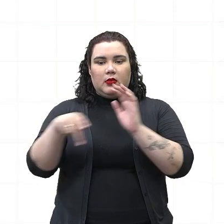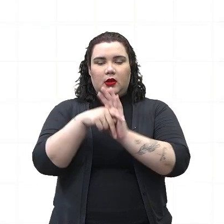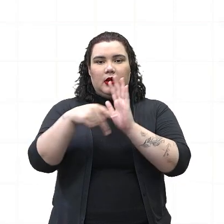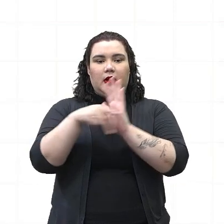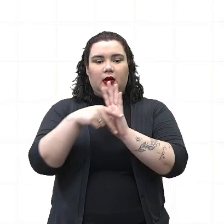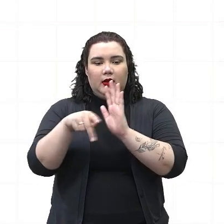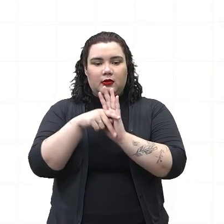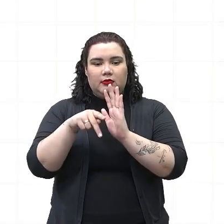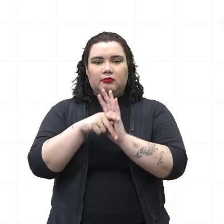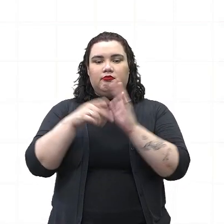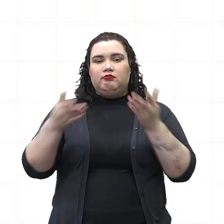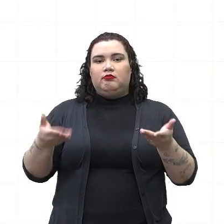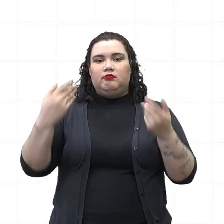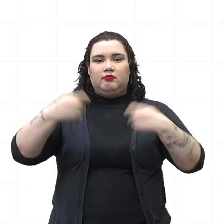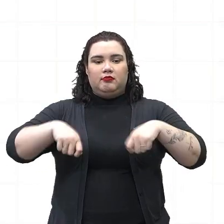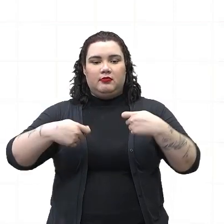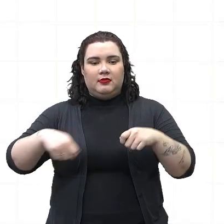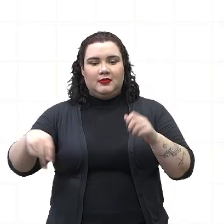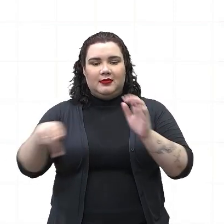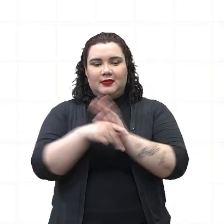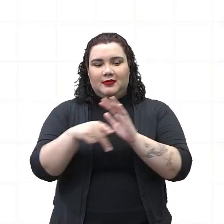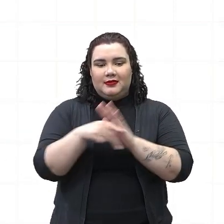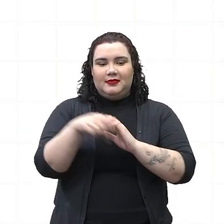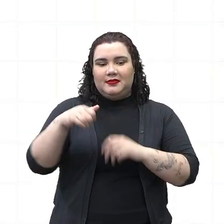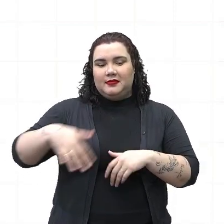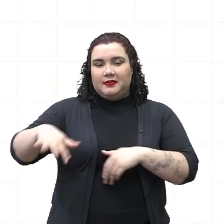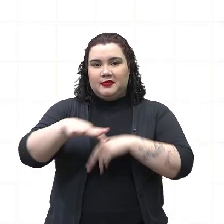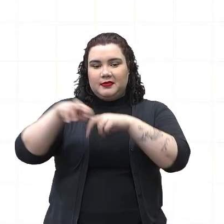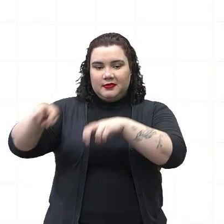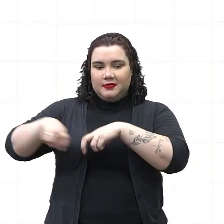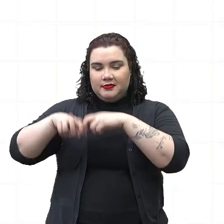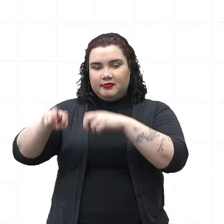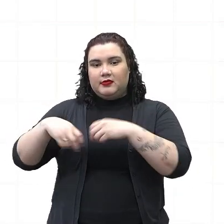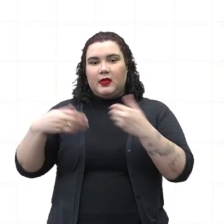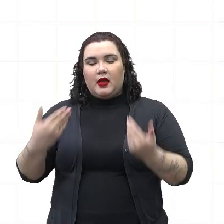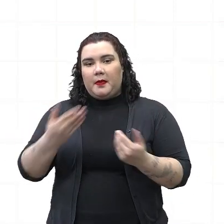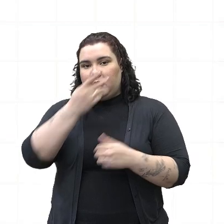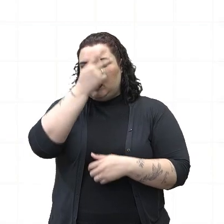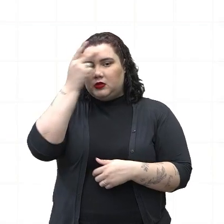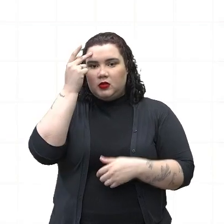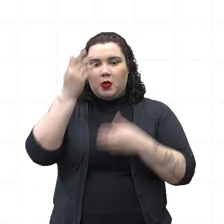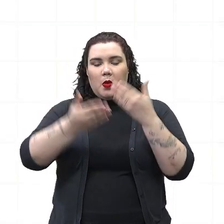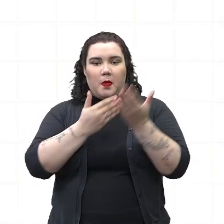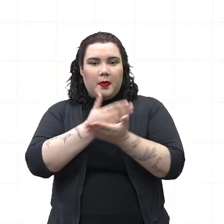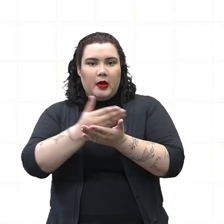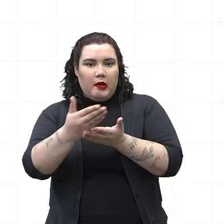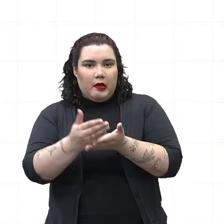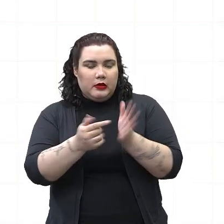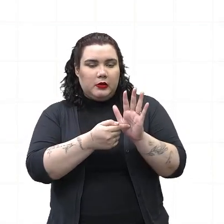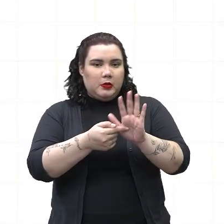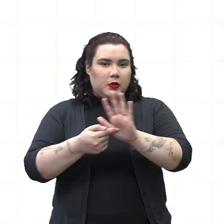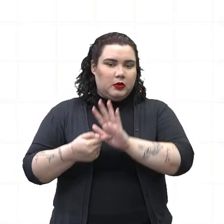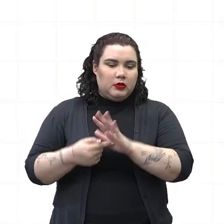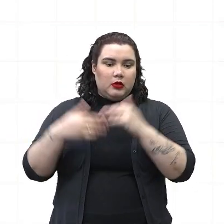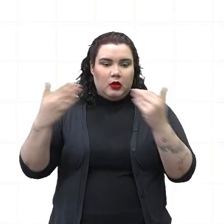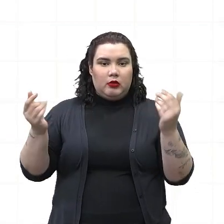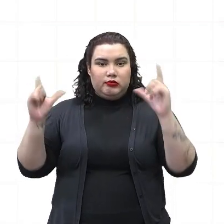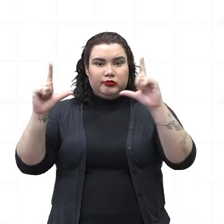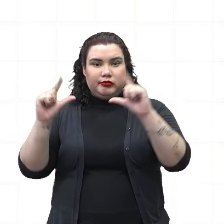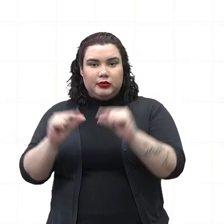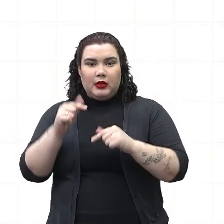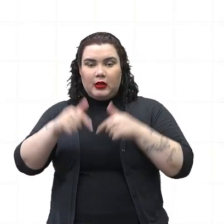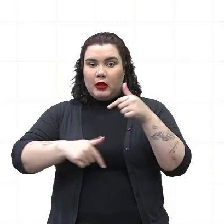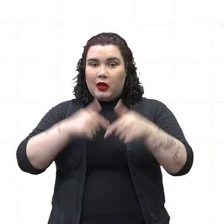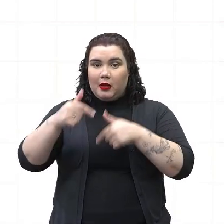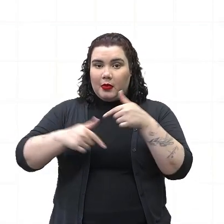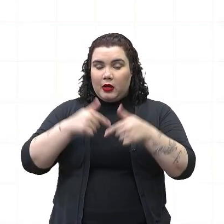é devido à chamada mecanização do campo, quando aqueles tratores todos começam a aparecer ali, né? E quando reduz a oferta de